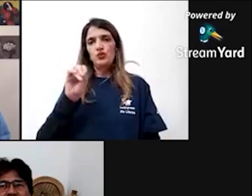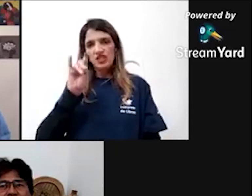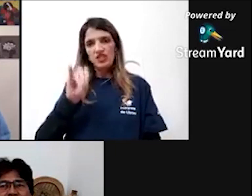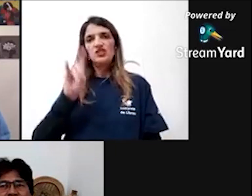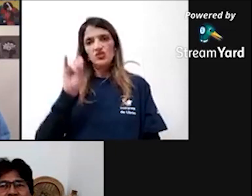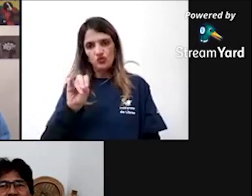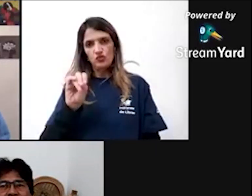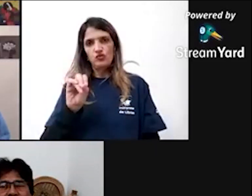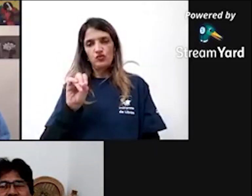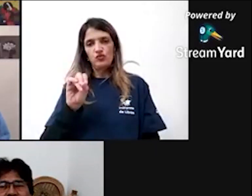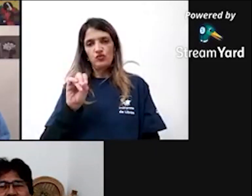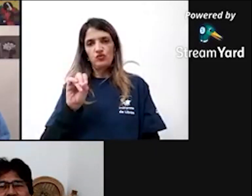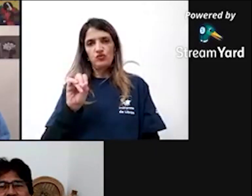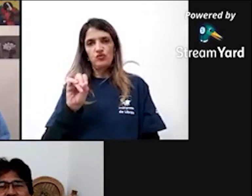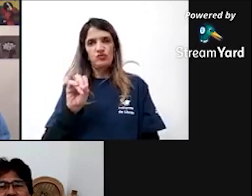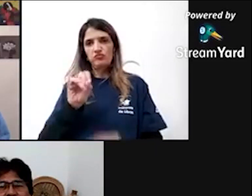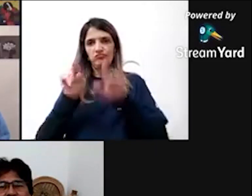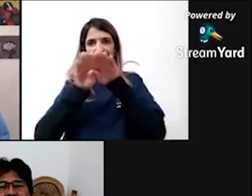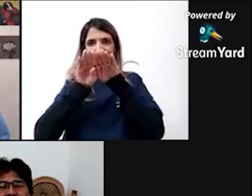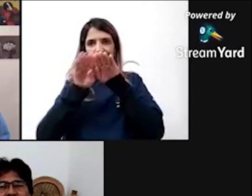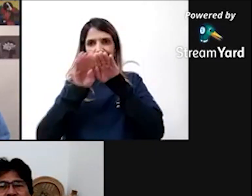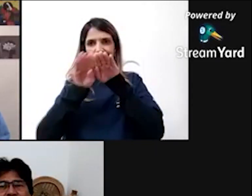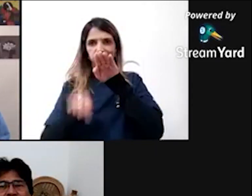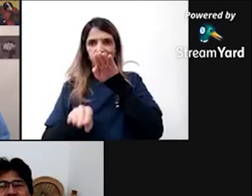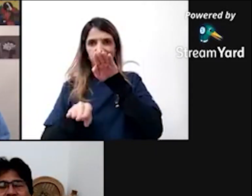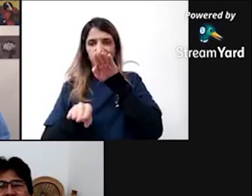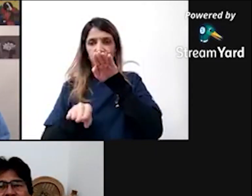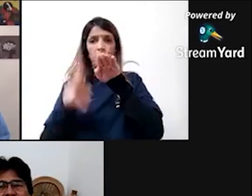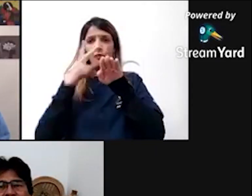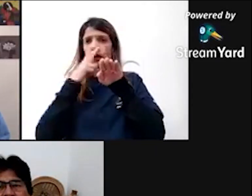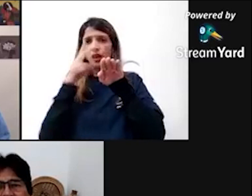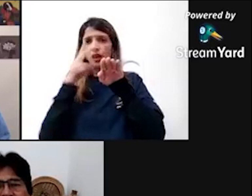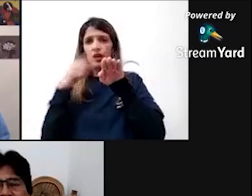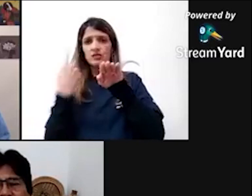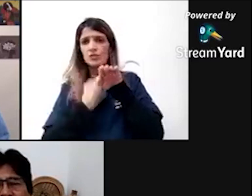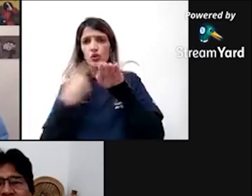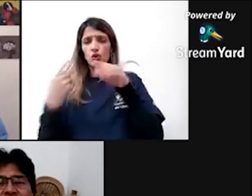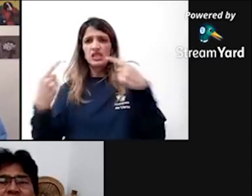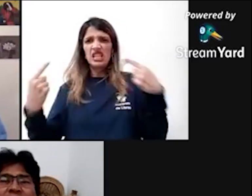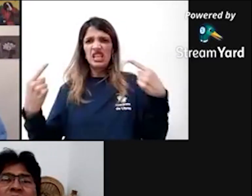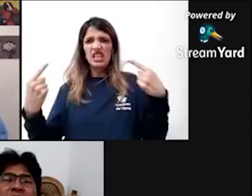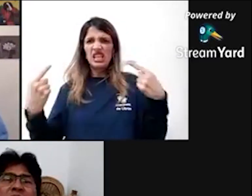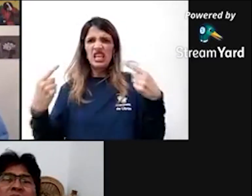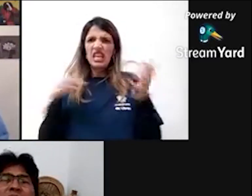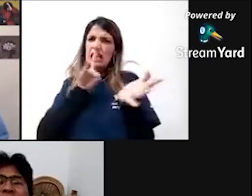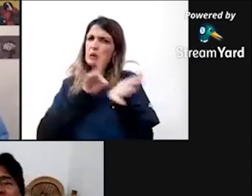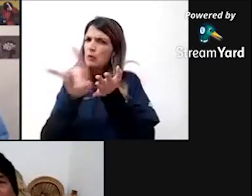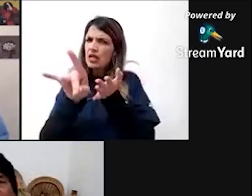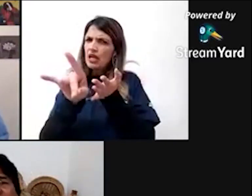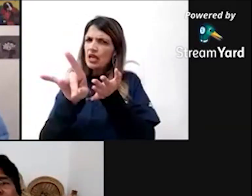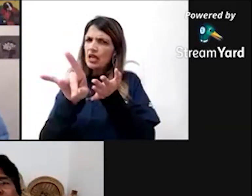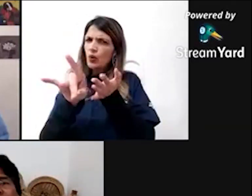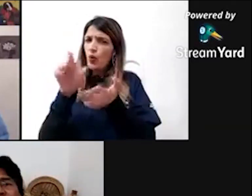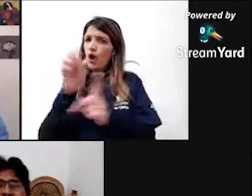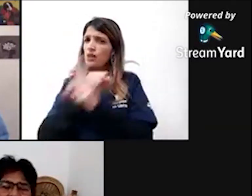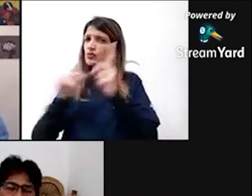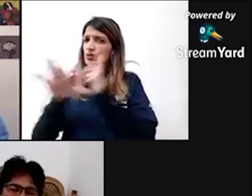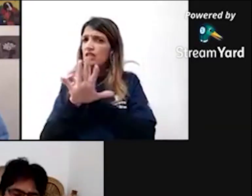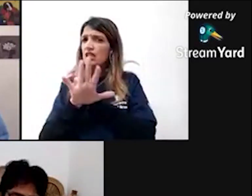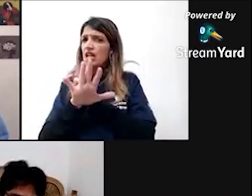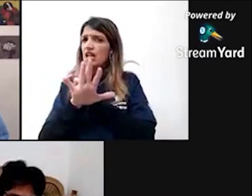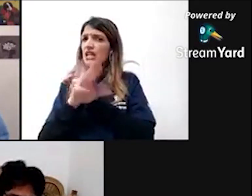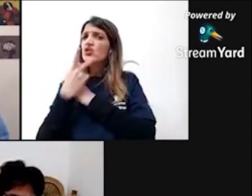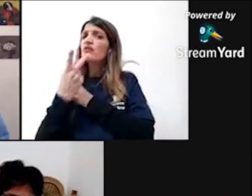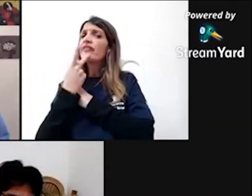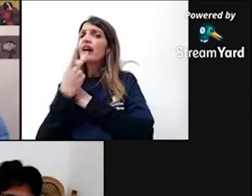diante da sociedade quase sempre como inimigos. A sociedade brasileira sempre tratou os povos indígenas como inimigos.